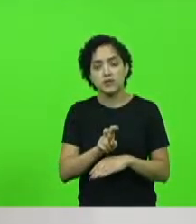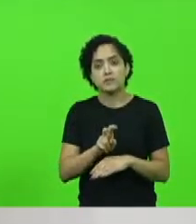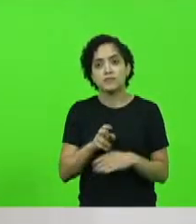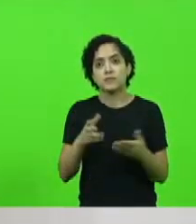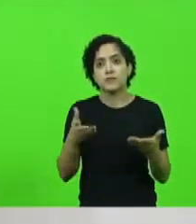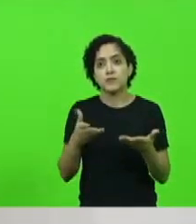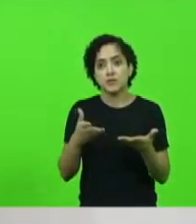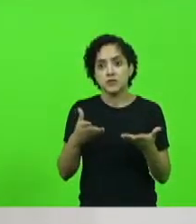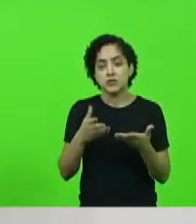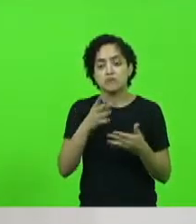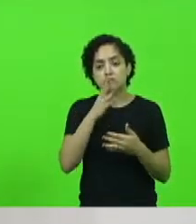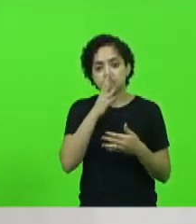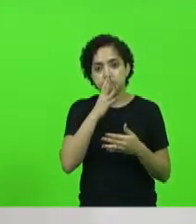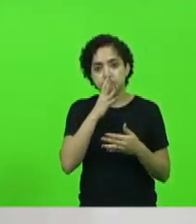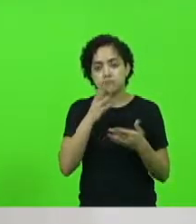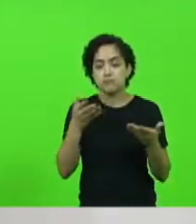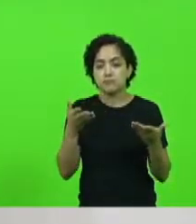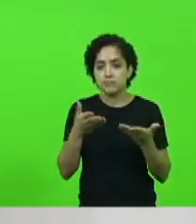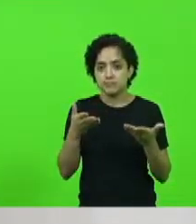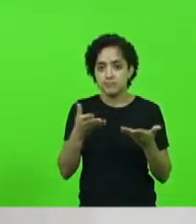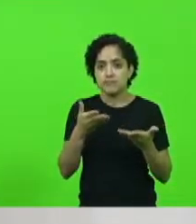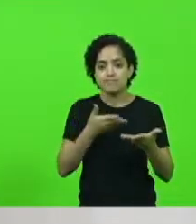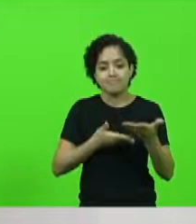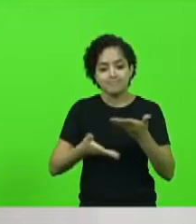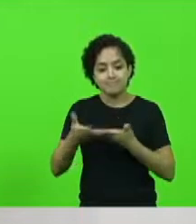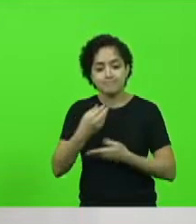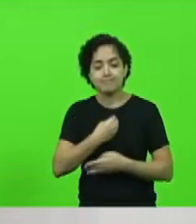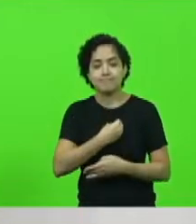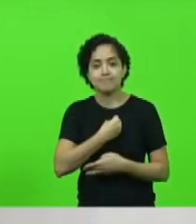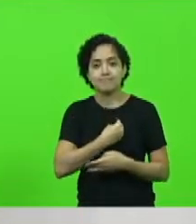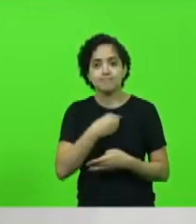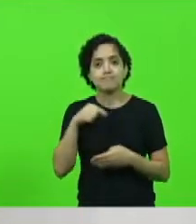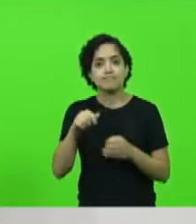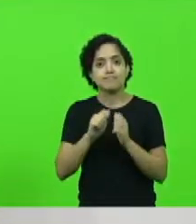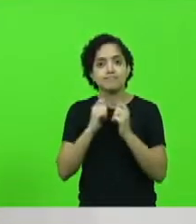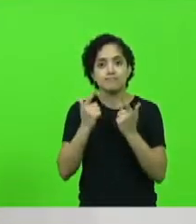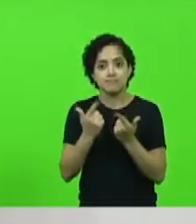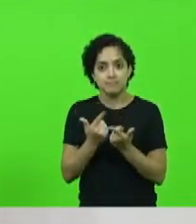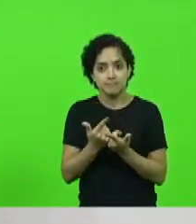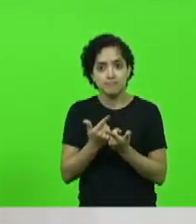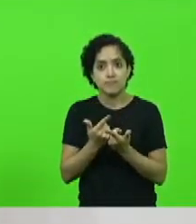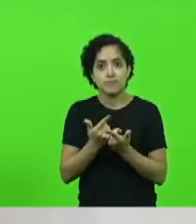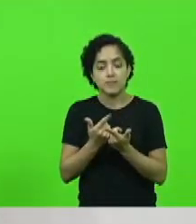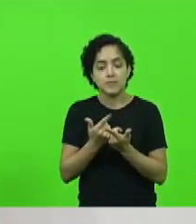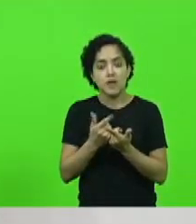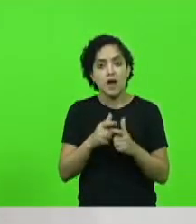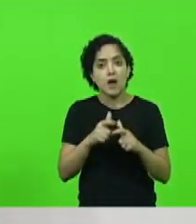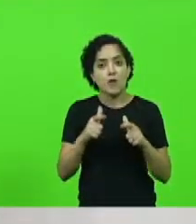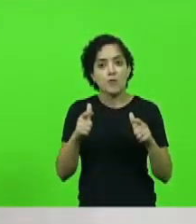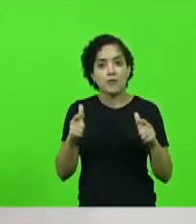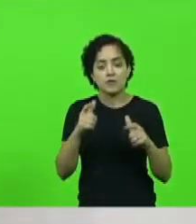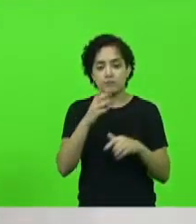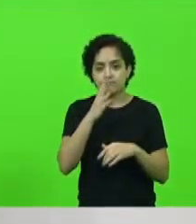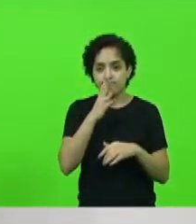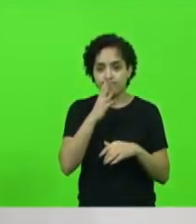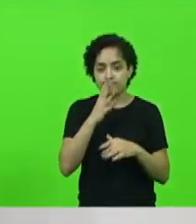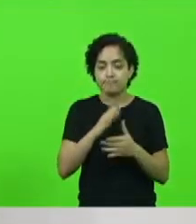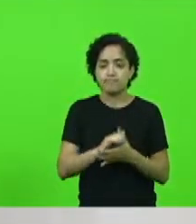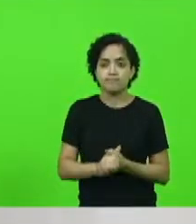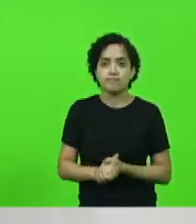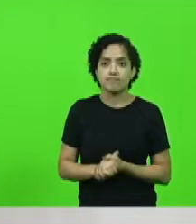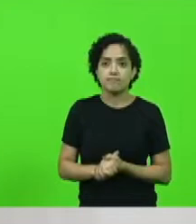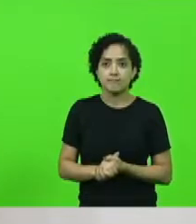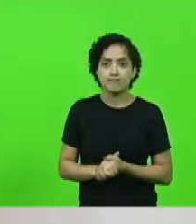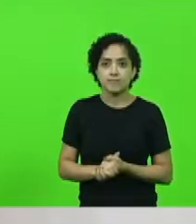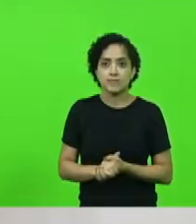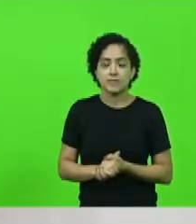lhe admirava e o convívio nessa casa que aumentou essa admiração. Então, é uma